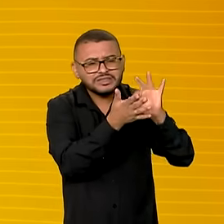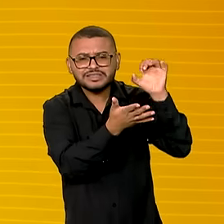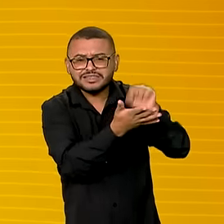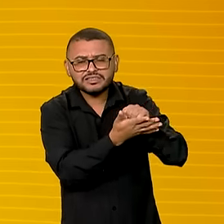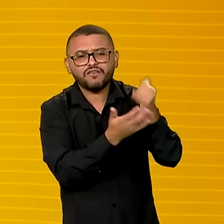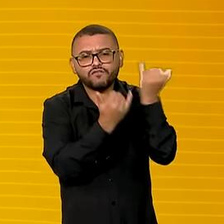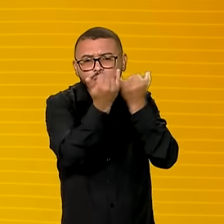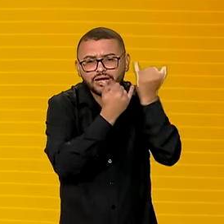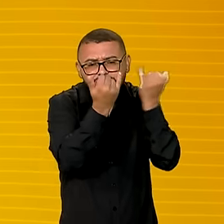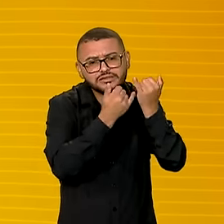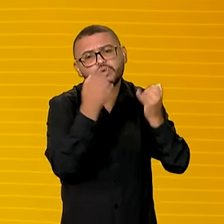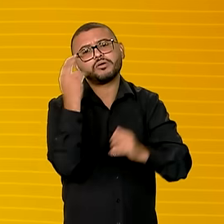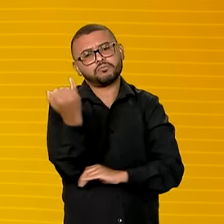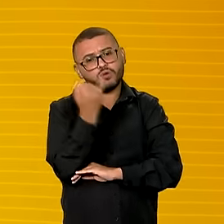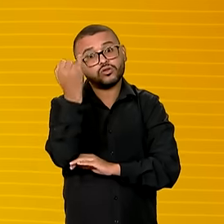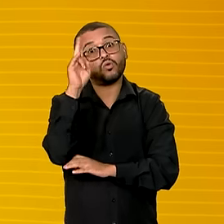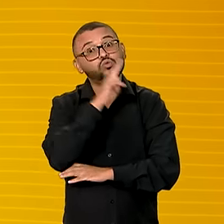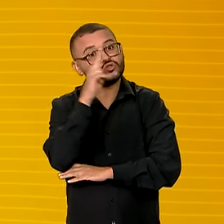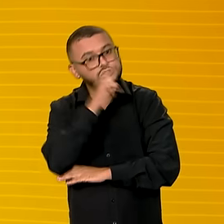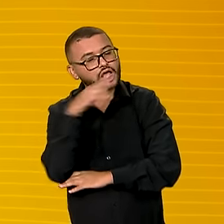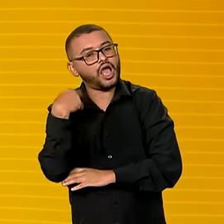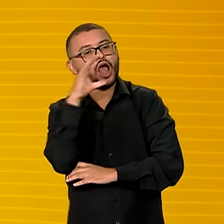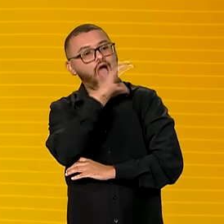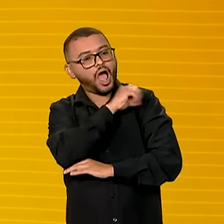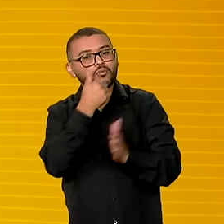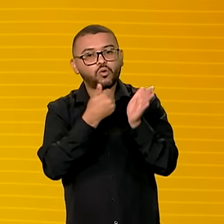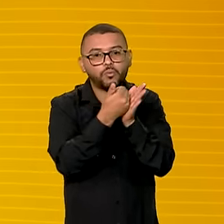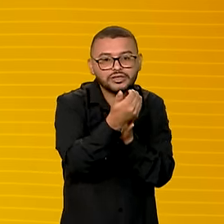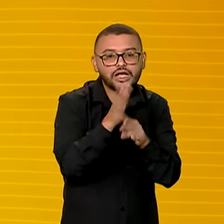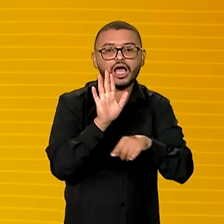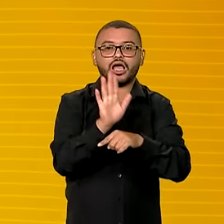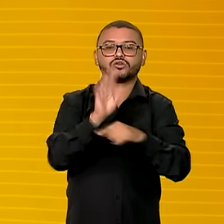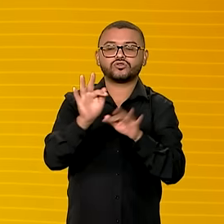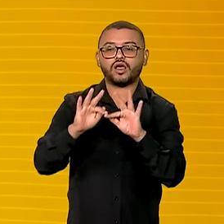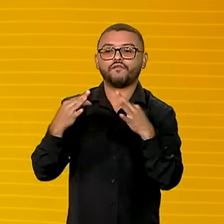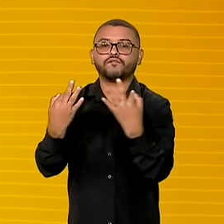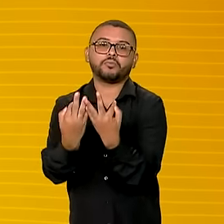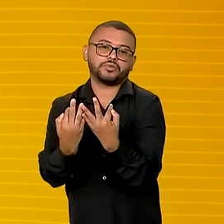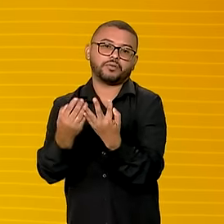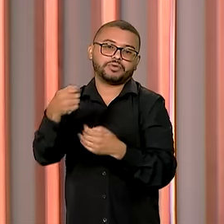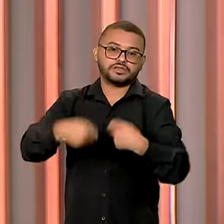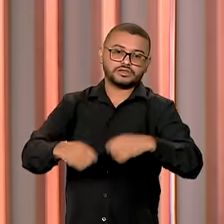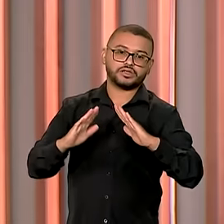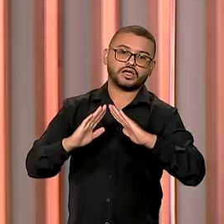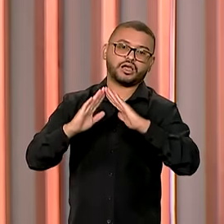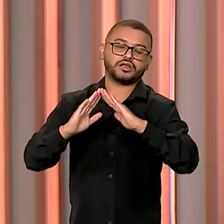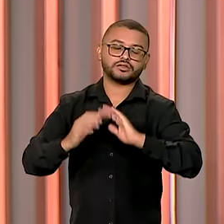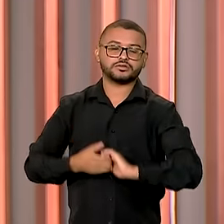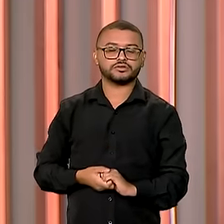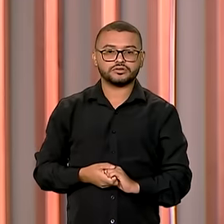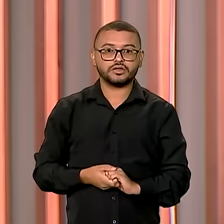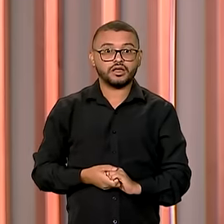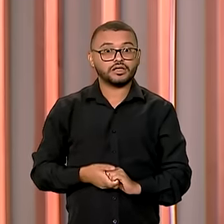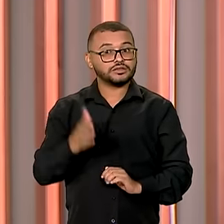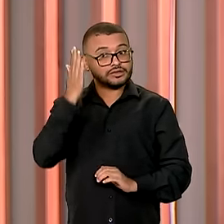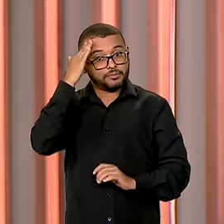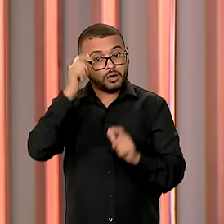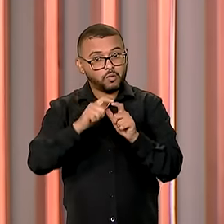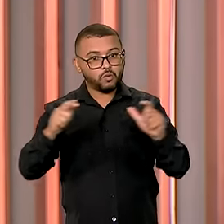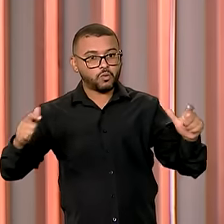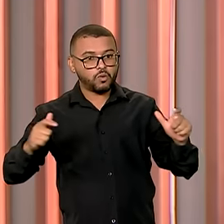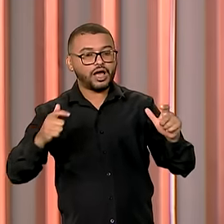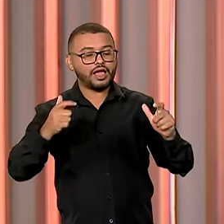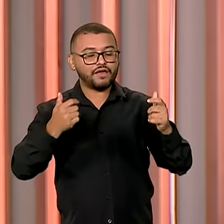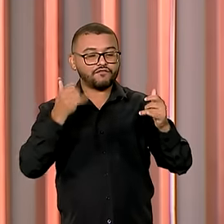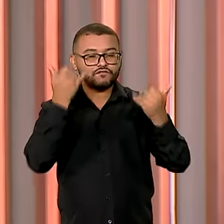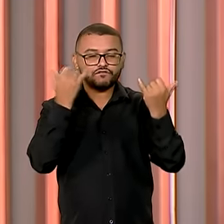nas informações, nos formulários, para que a gente o quanto antes possa atender a essas famílias que precisam dessas casas. E ampliar o acesso à